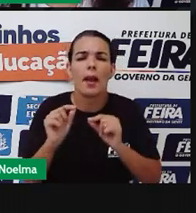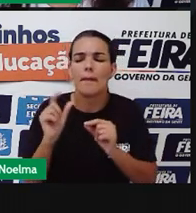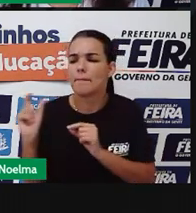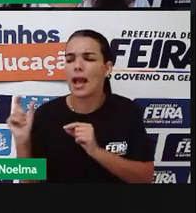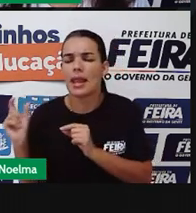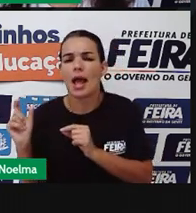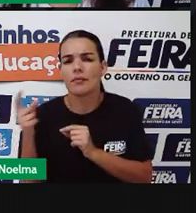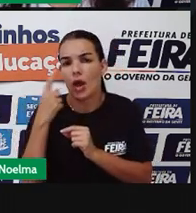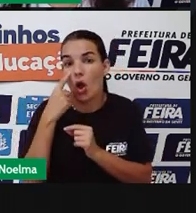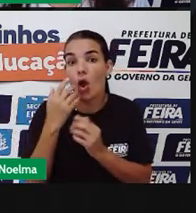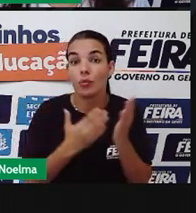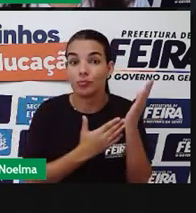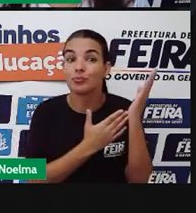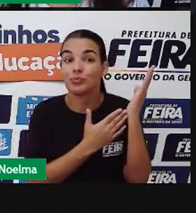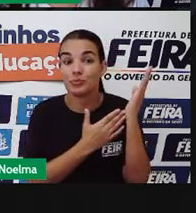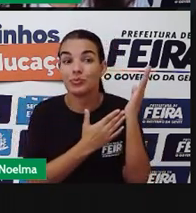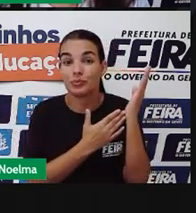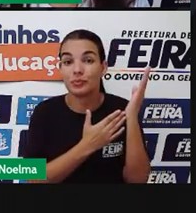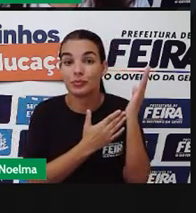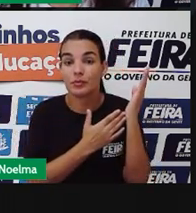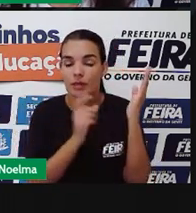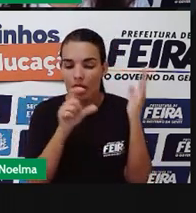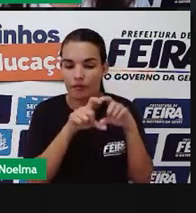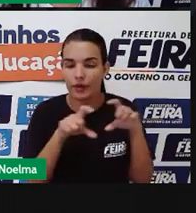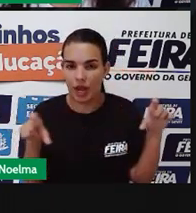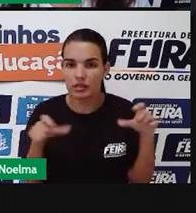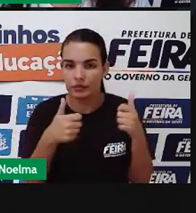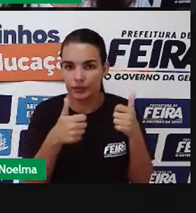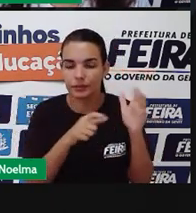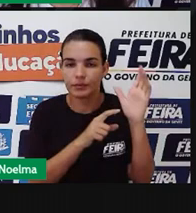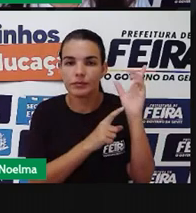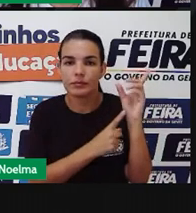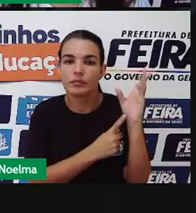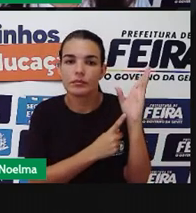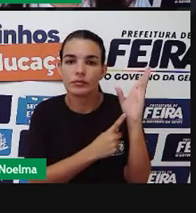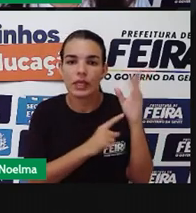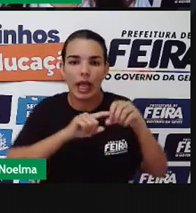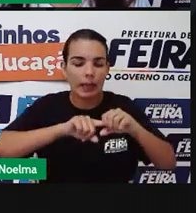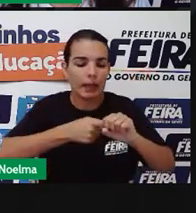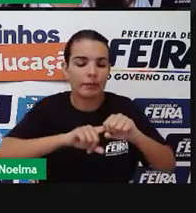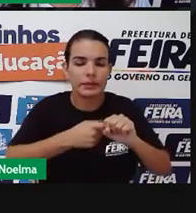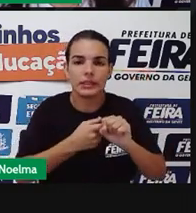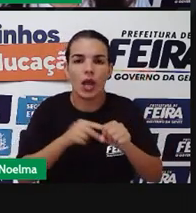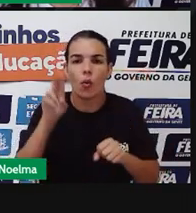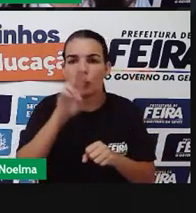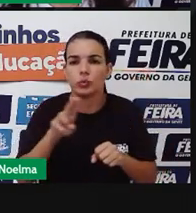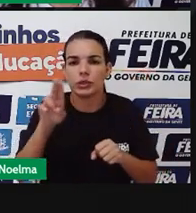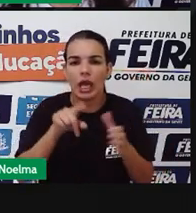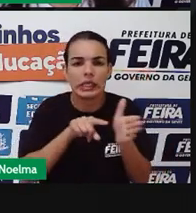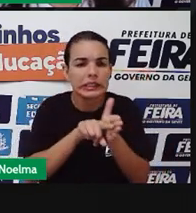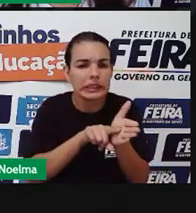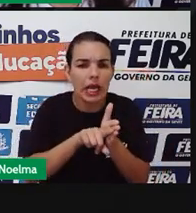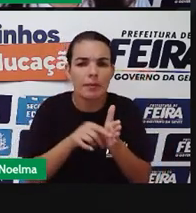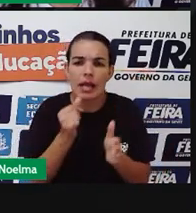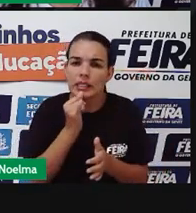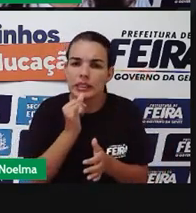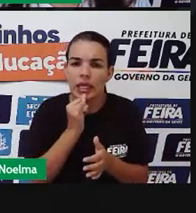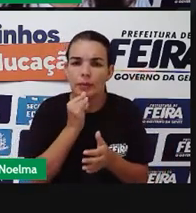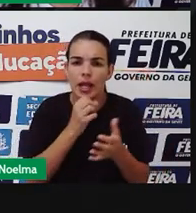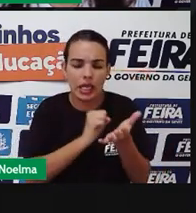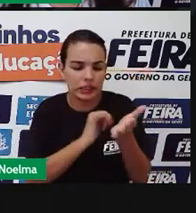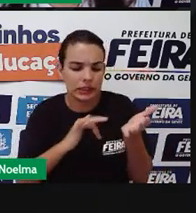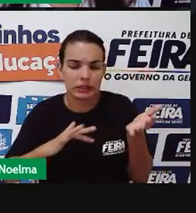as palavras que apresentam irregularidade naquelas frases. Lapiseira, usei, exame,